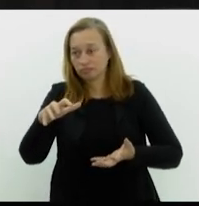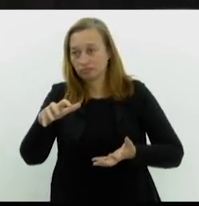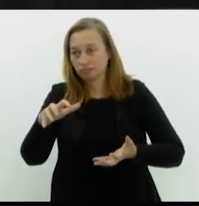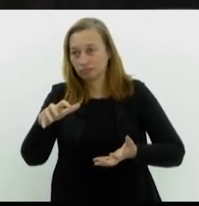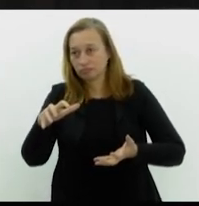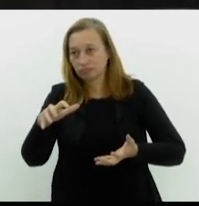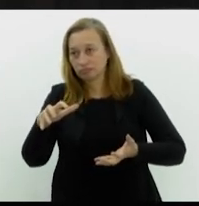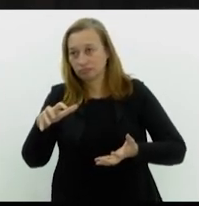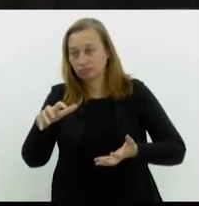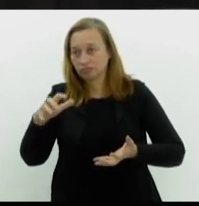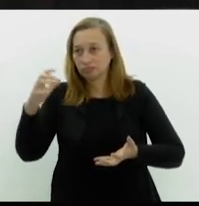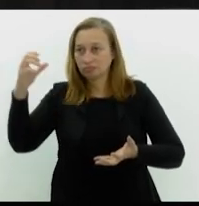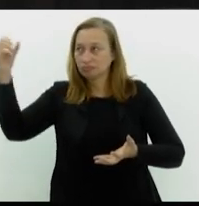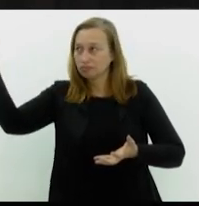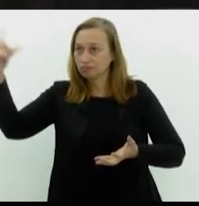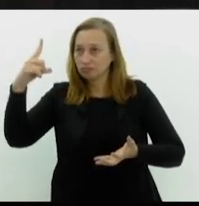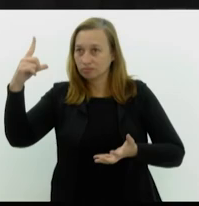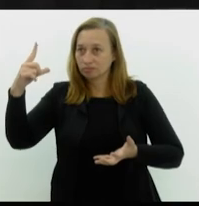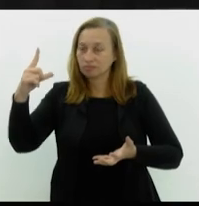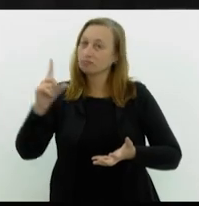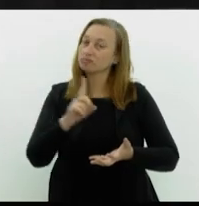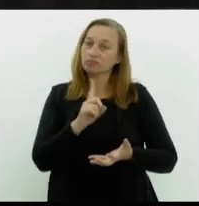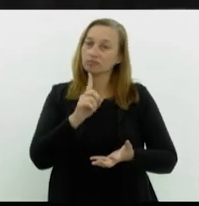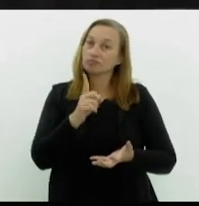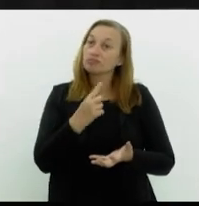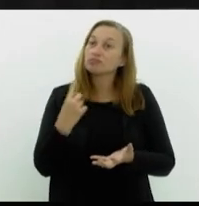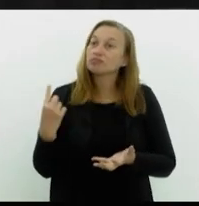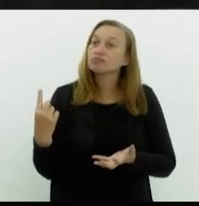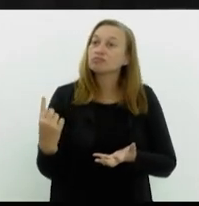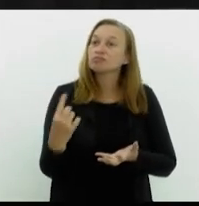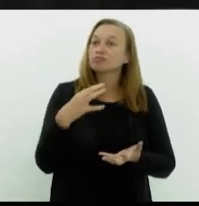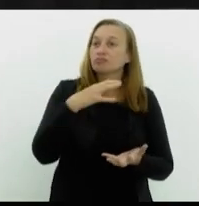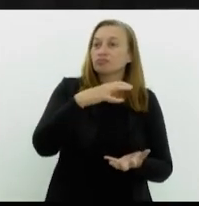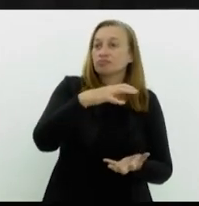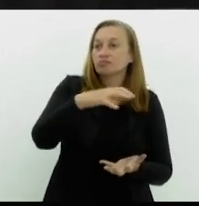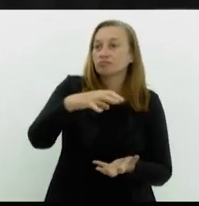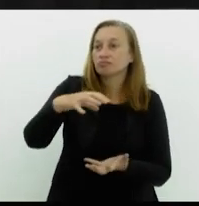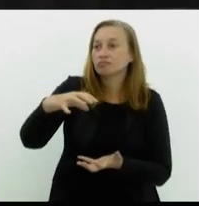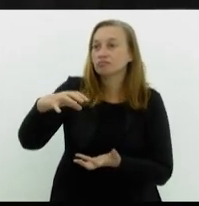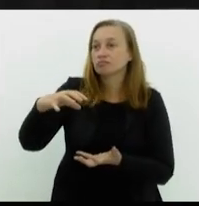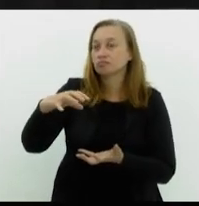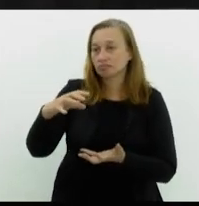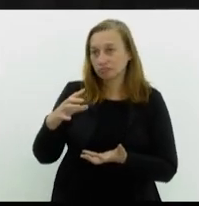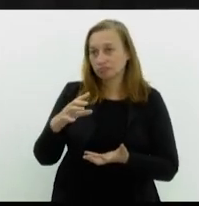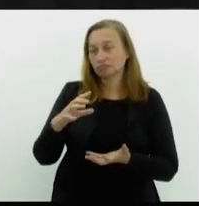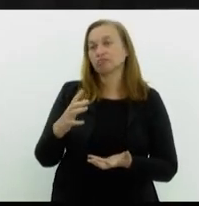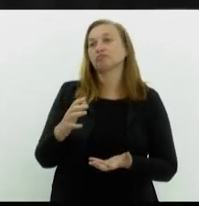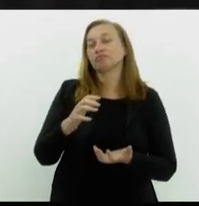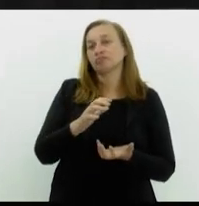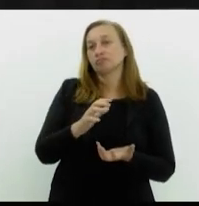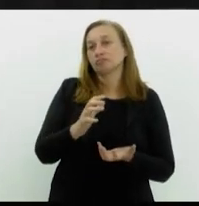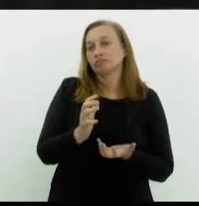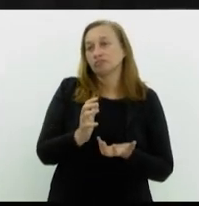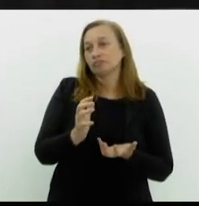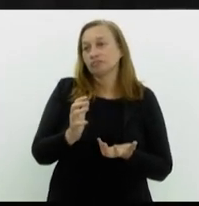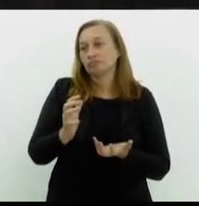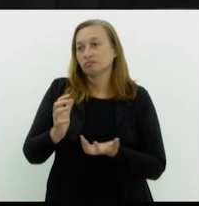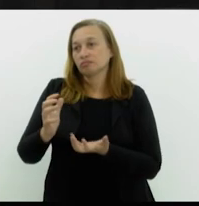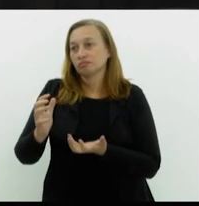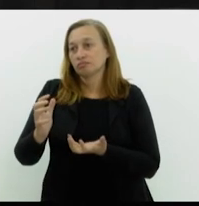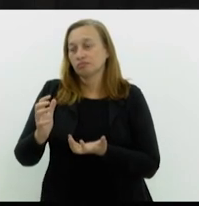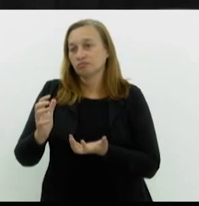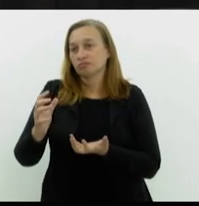circular. É um movimento em que se aproxima mais e se afasta mais. Então, hoje é o dia